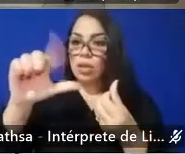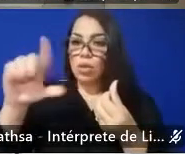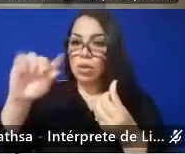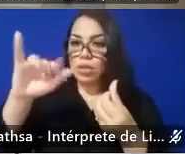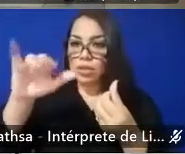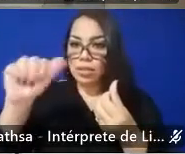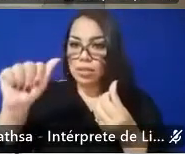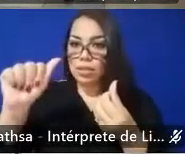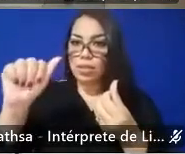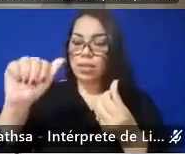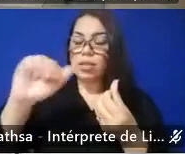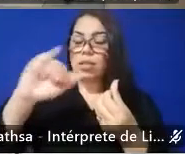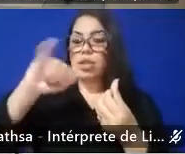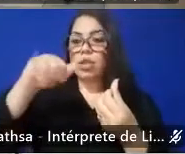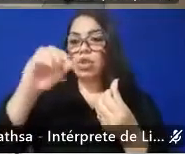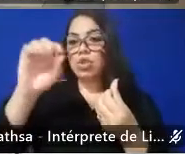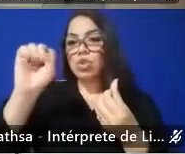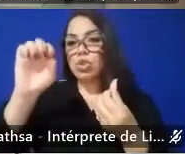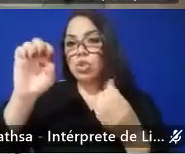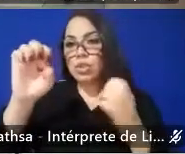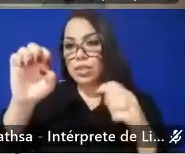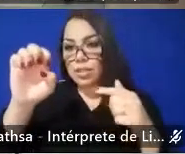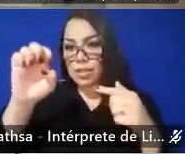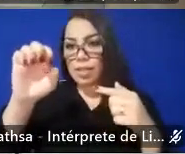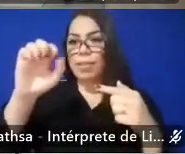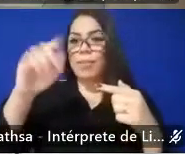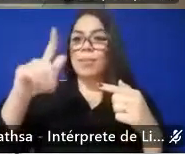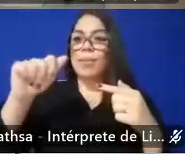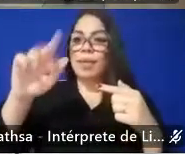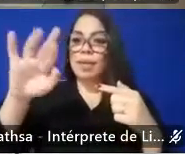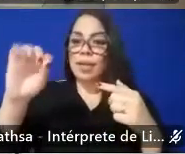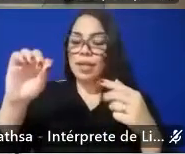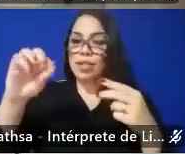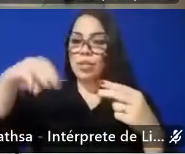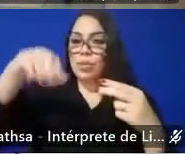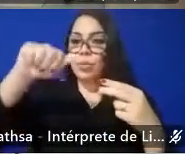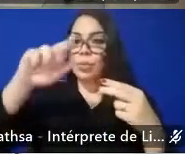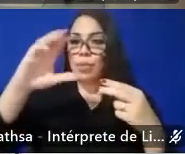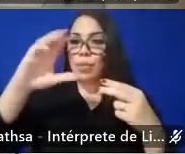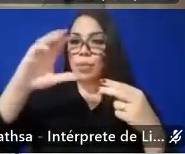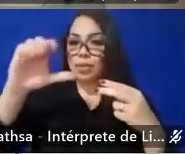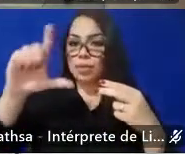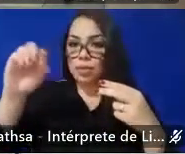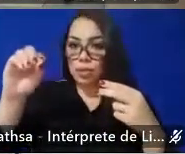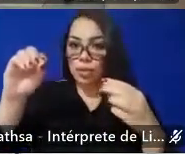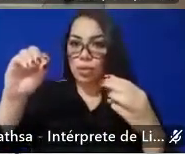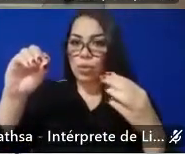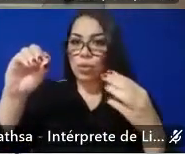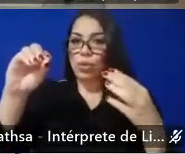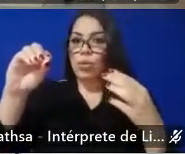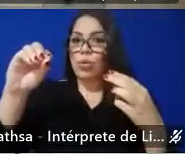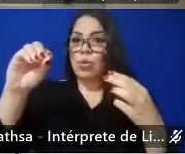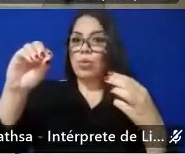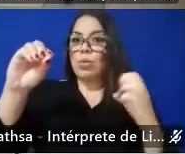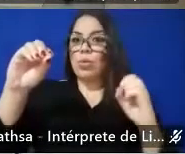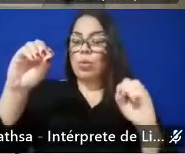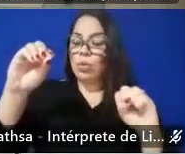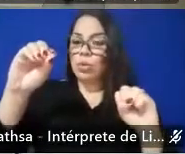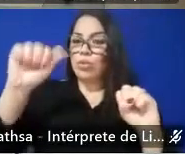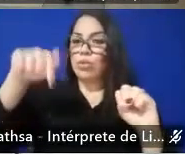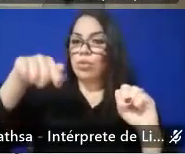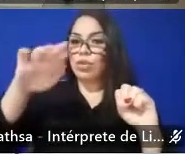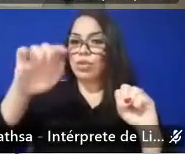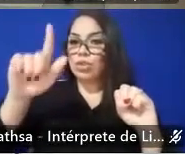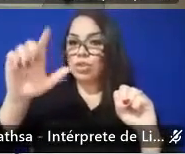parede Dr Marcelo Dalto Lady Dra Maria Ângela Maria Silveira dos Santos Dra